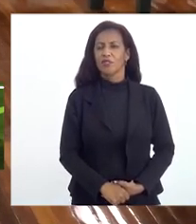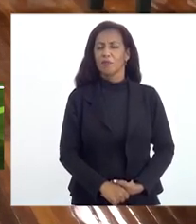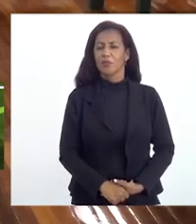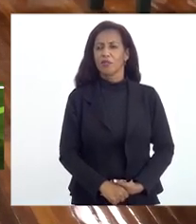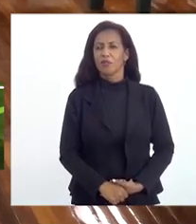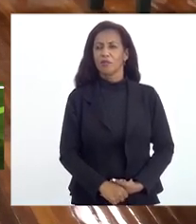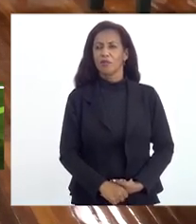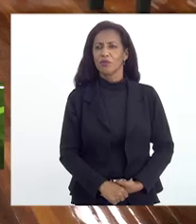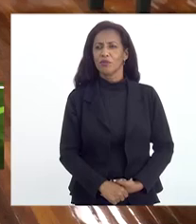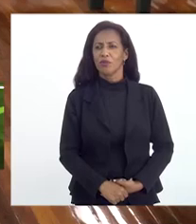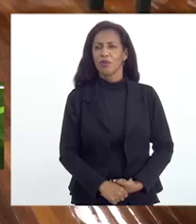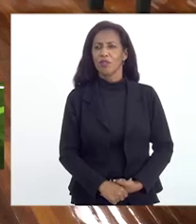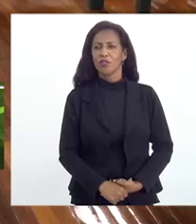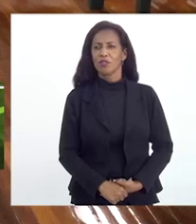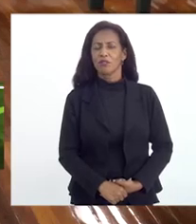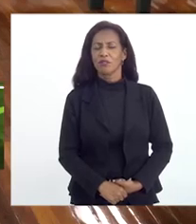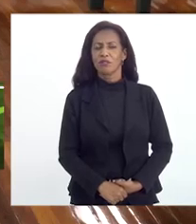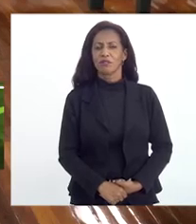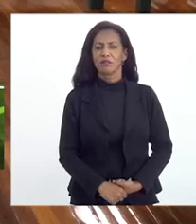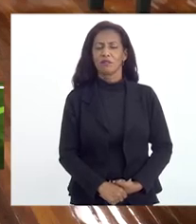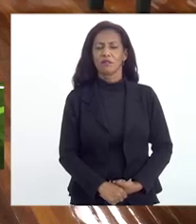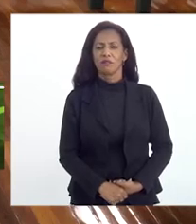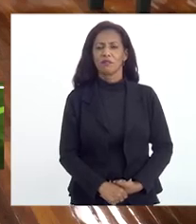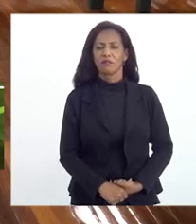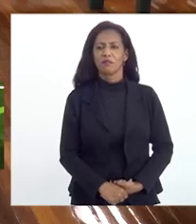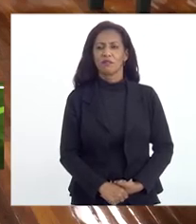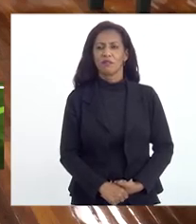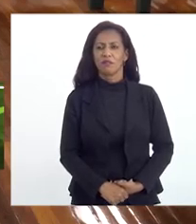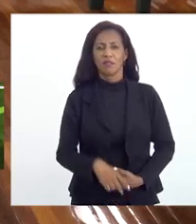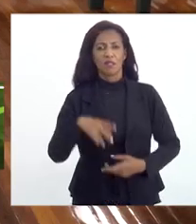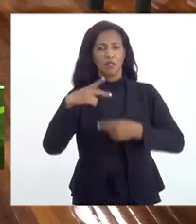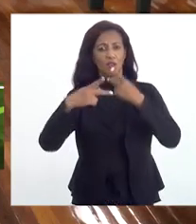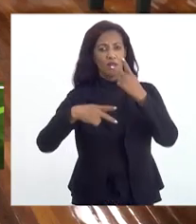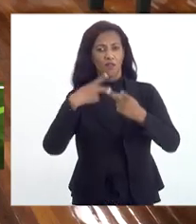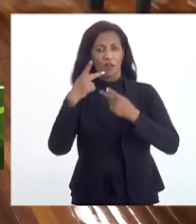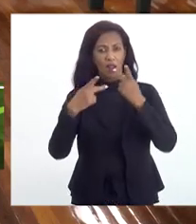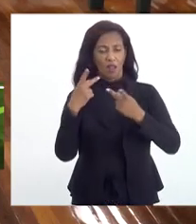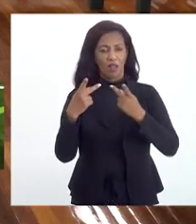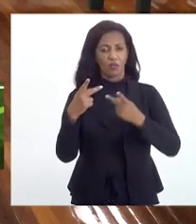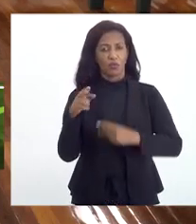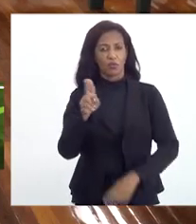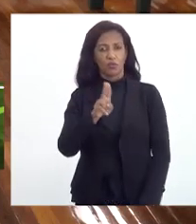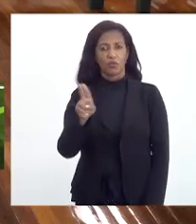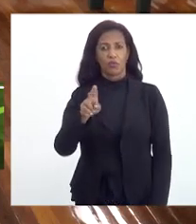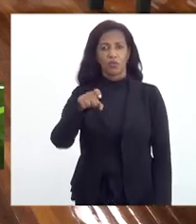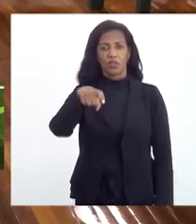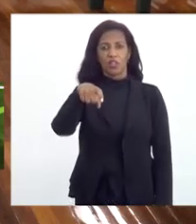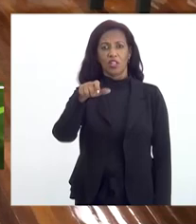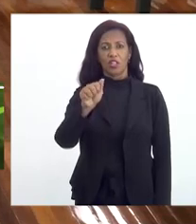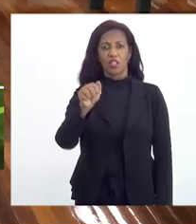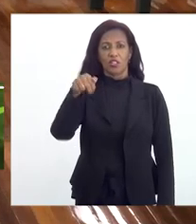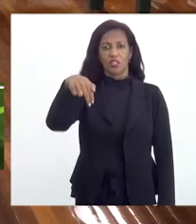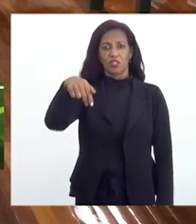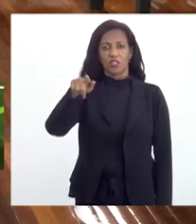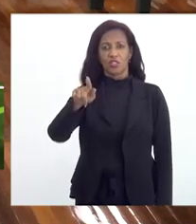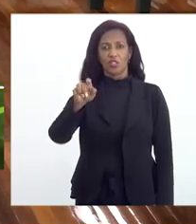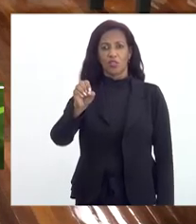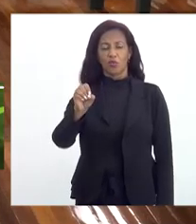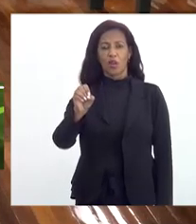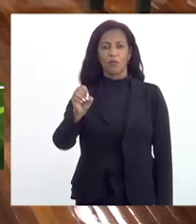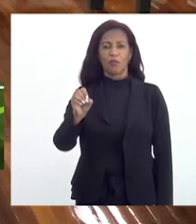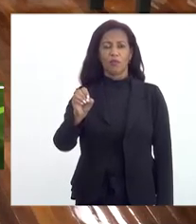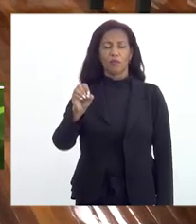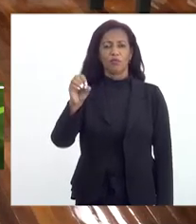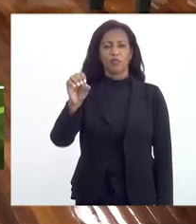Vocês fizeram uma introdução aqui, invocando o Xangô, eu quero lembrar que hoje é 30 de setembro, São Jerônimo.